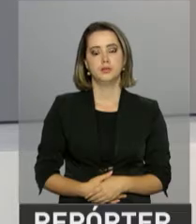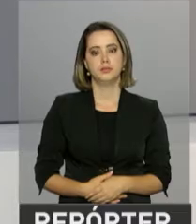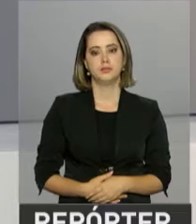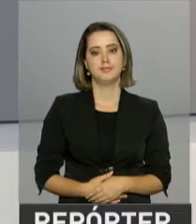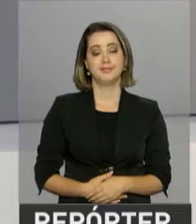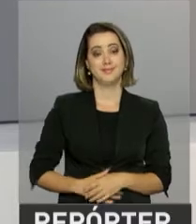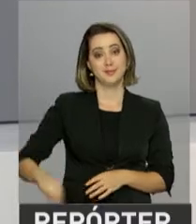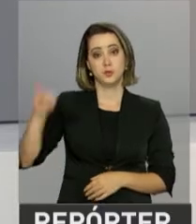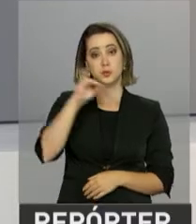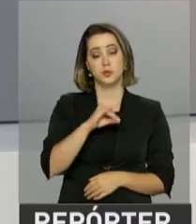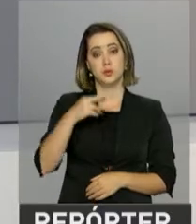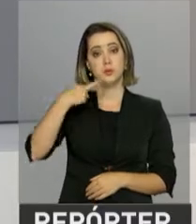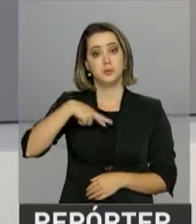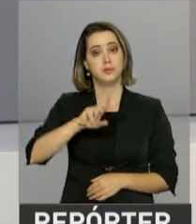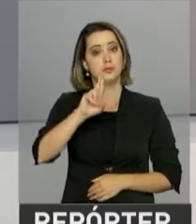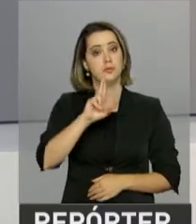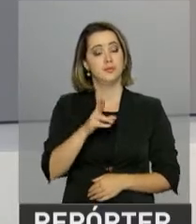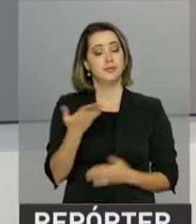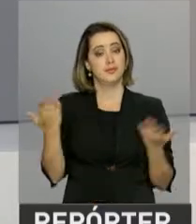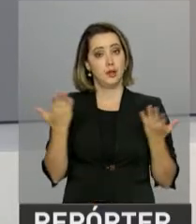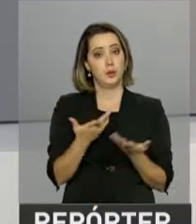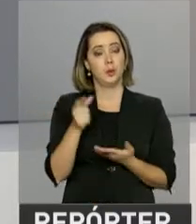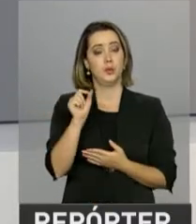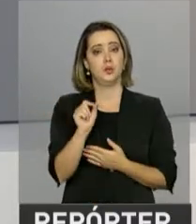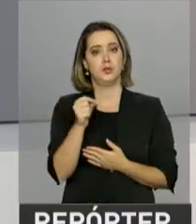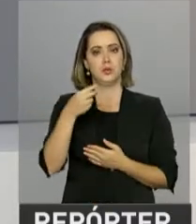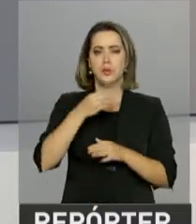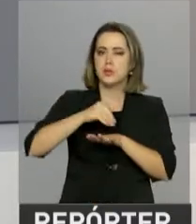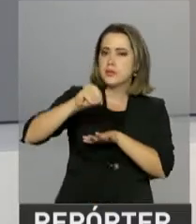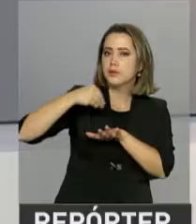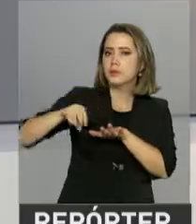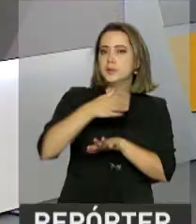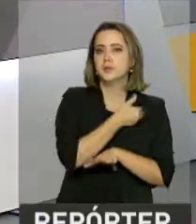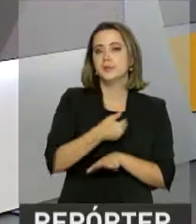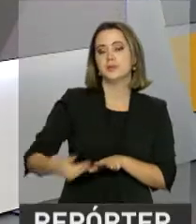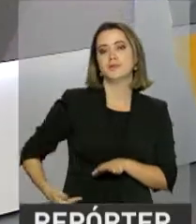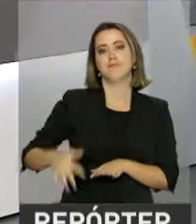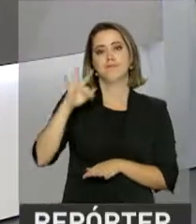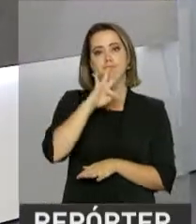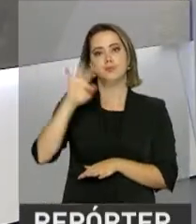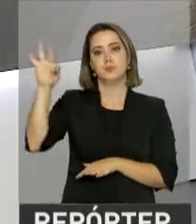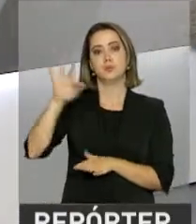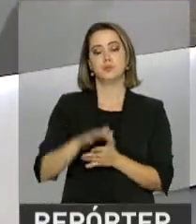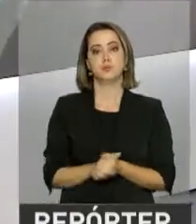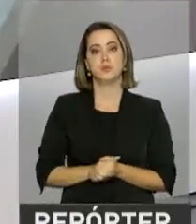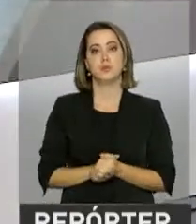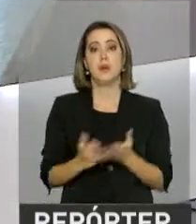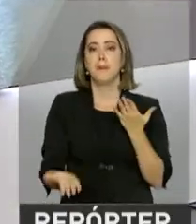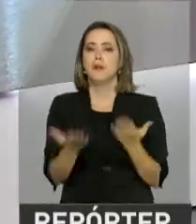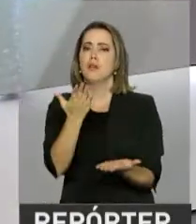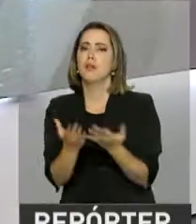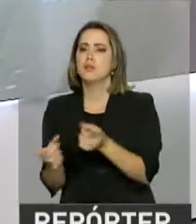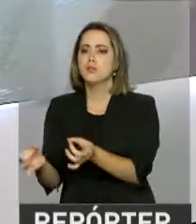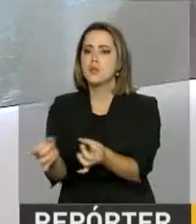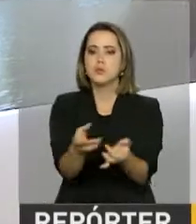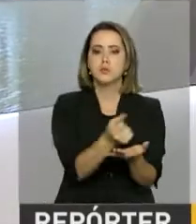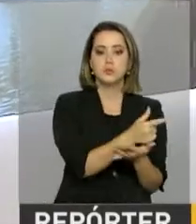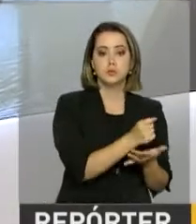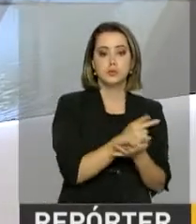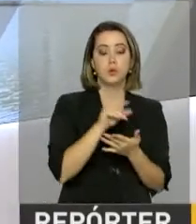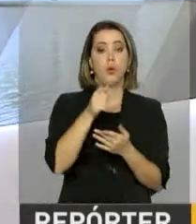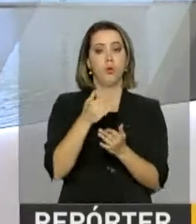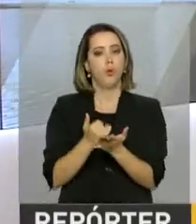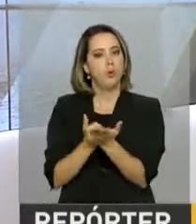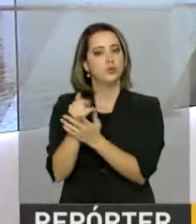lá a repórter nbr no ar mais notícias do governo federal a balança comercial brasileira continua positiva